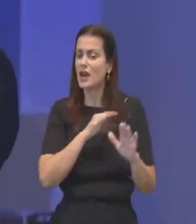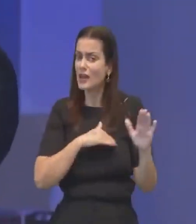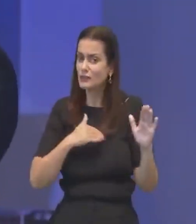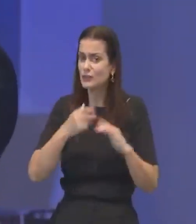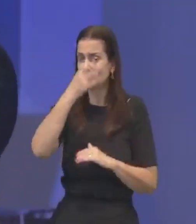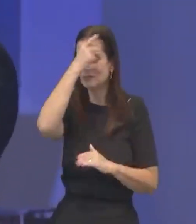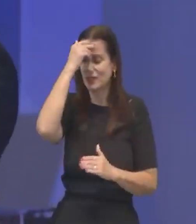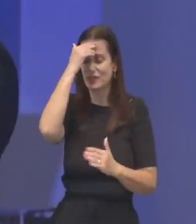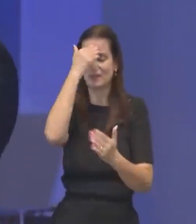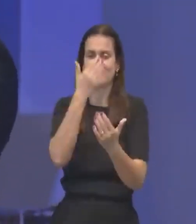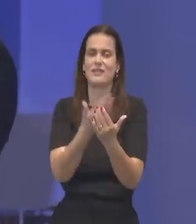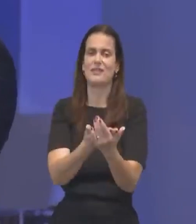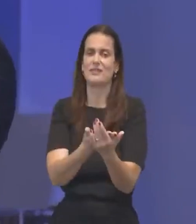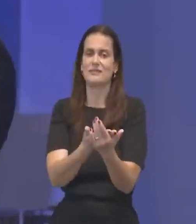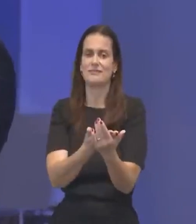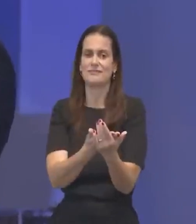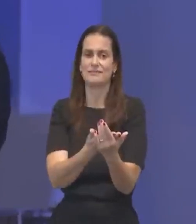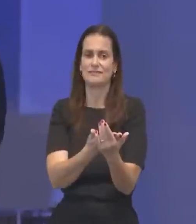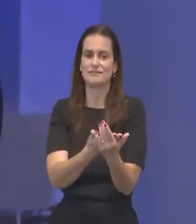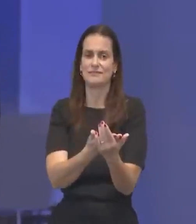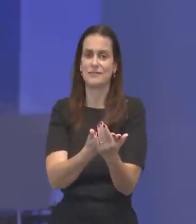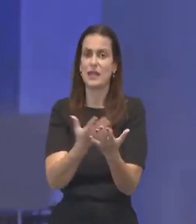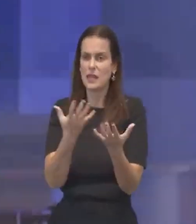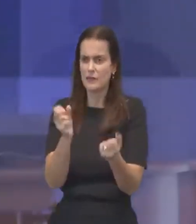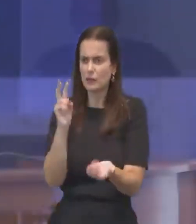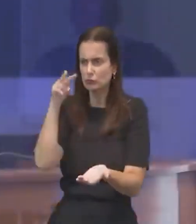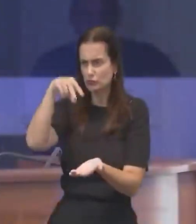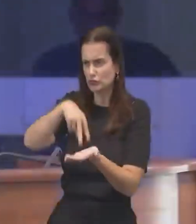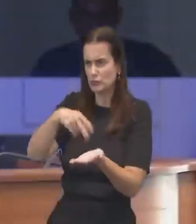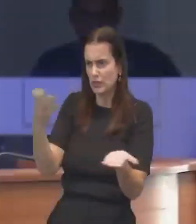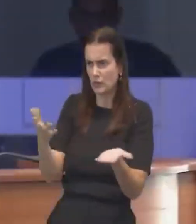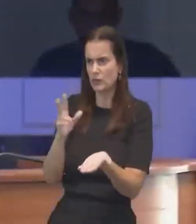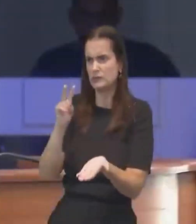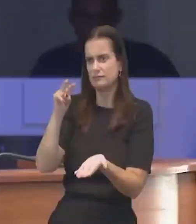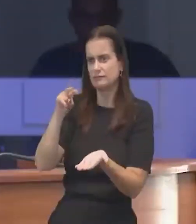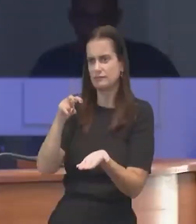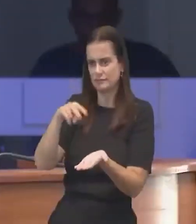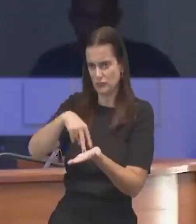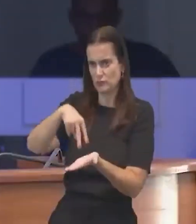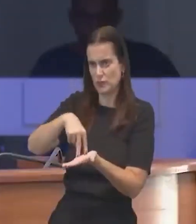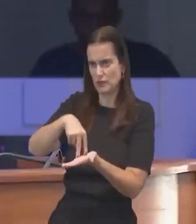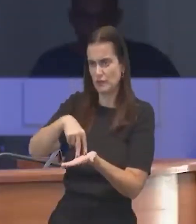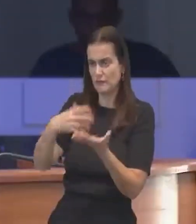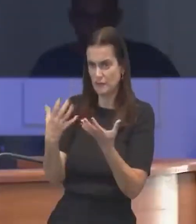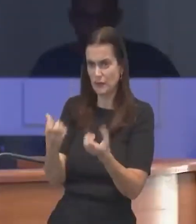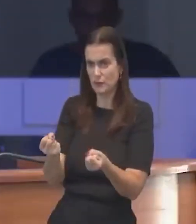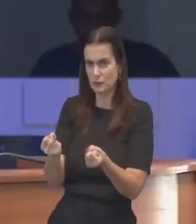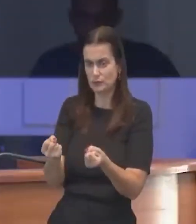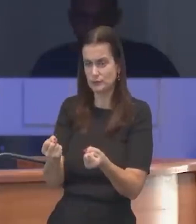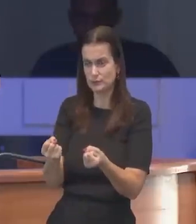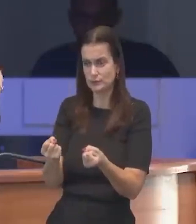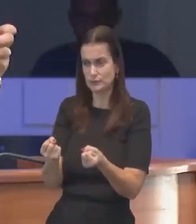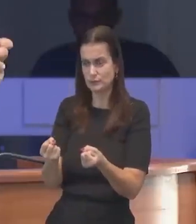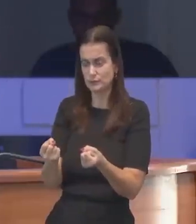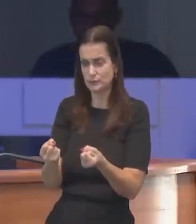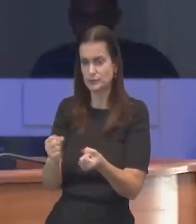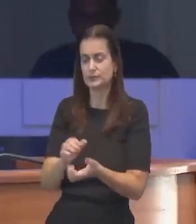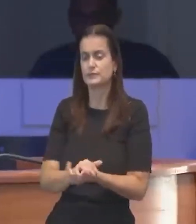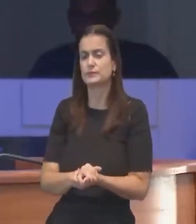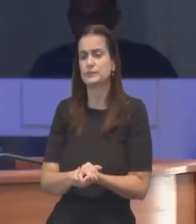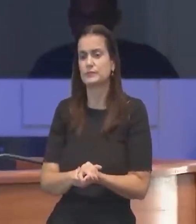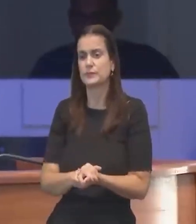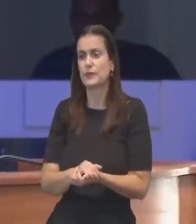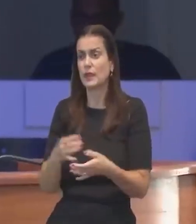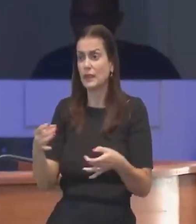que crê. Fiquemos de pé neste momento, ainda como parte dessa pregação, nesse